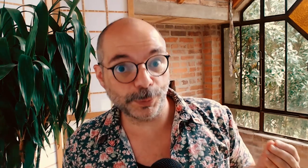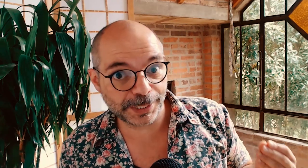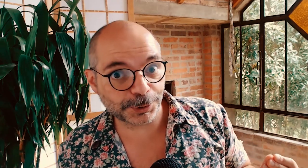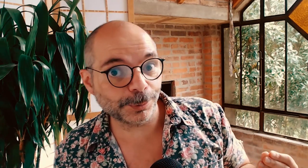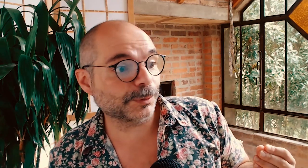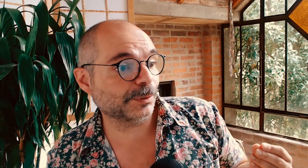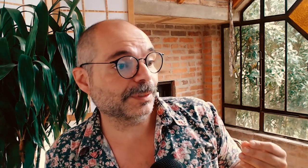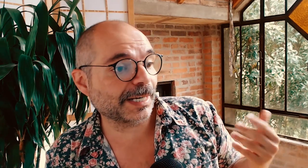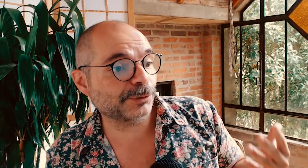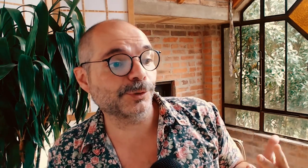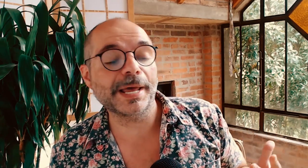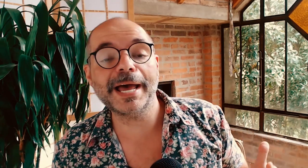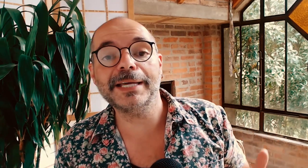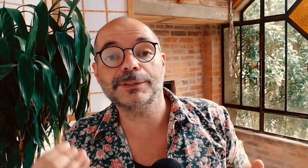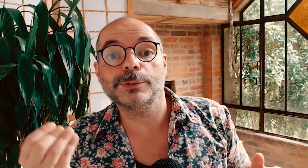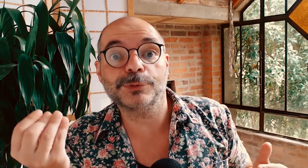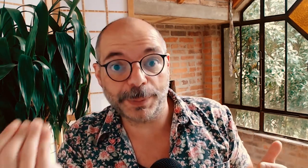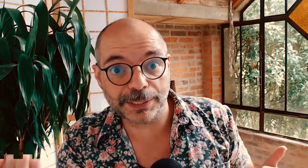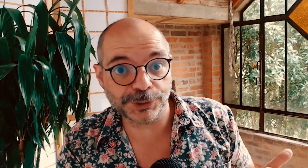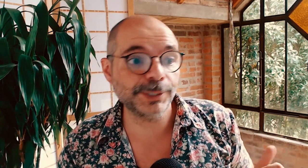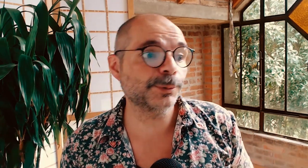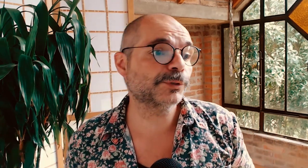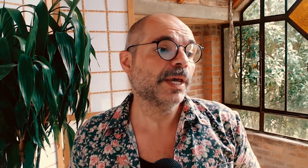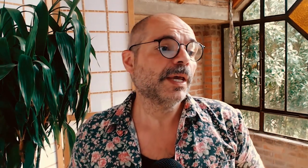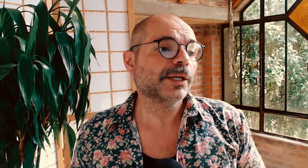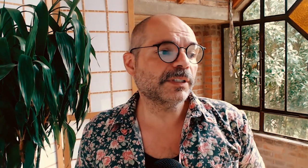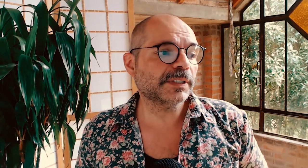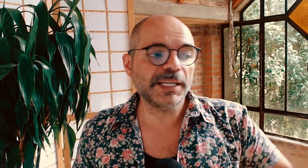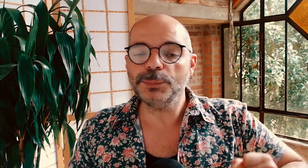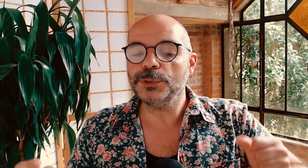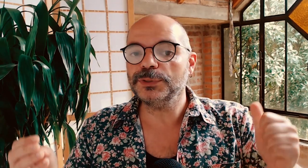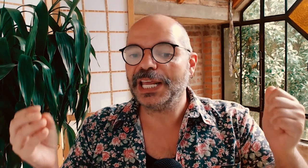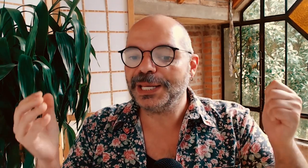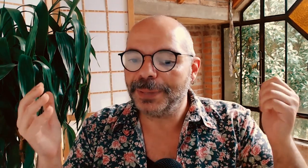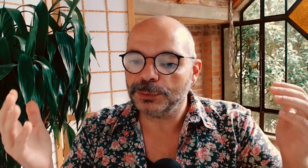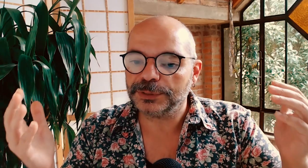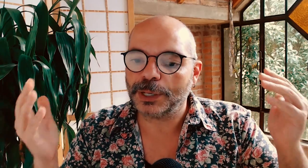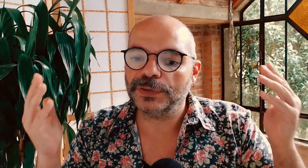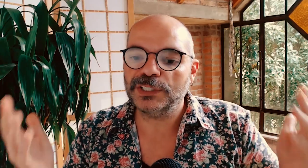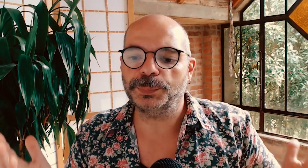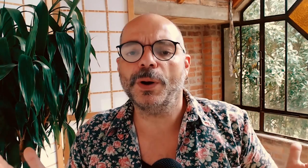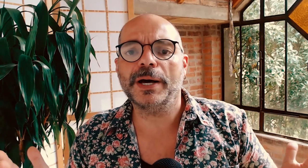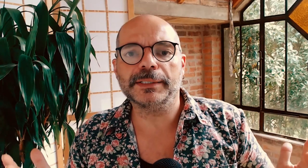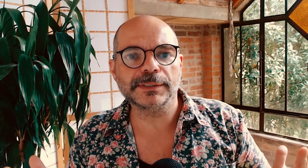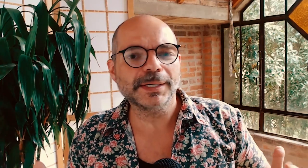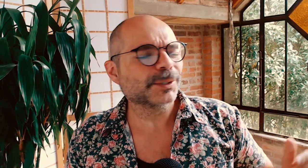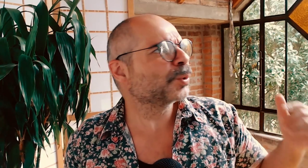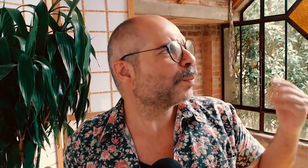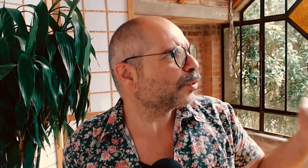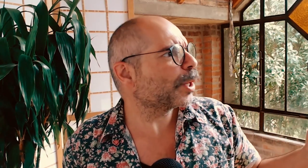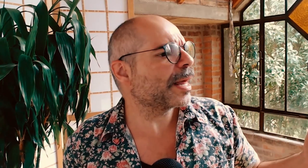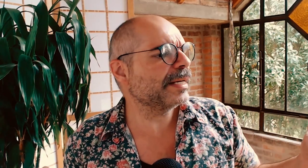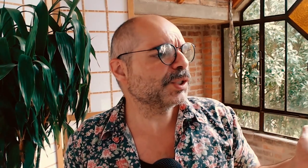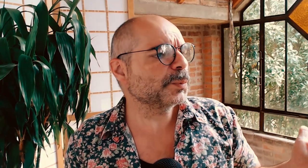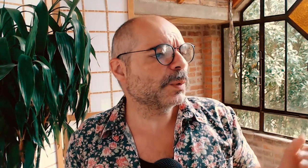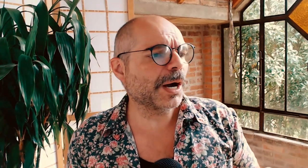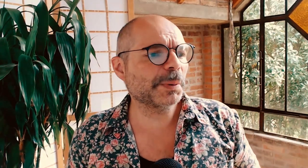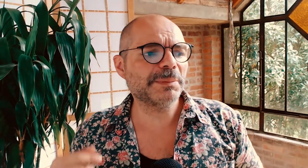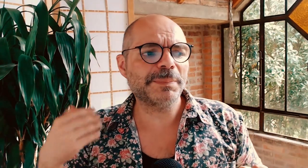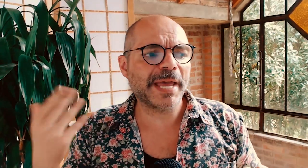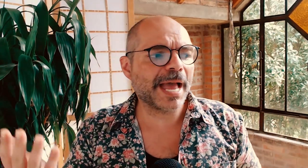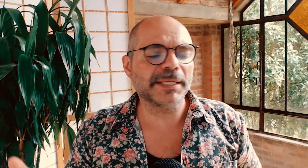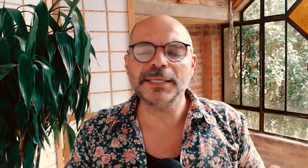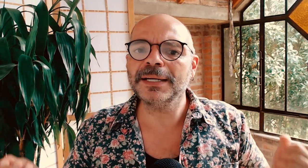os políticos tradicionais, os partidos, nós caímos em mãos talvez piores, do bolsonarismo